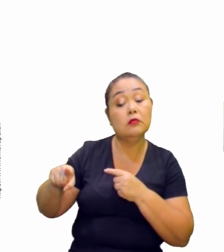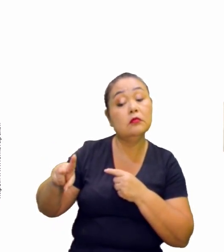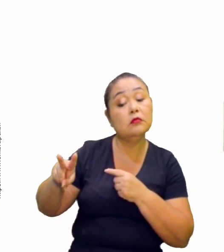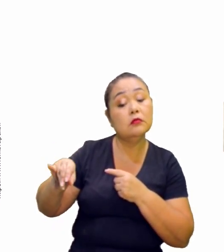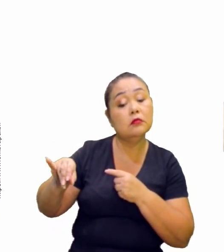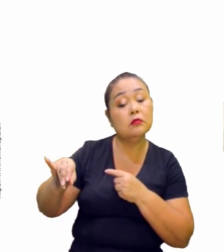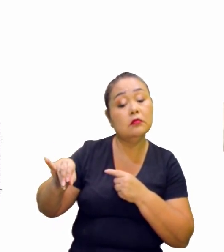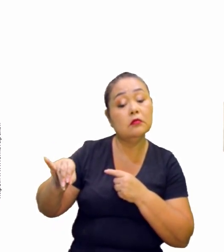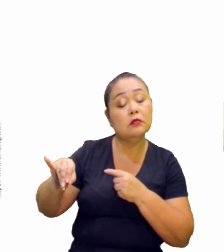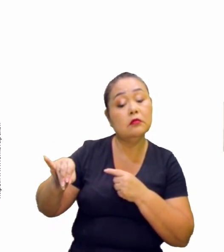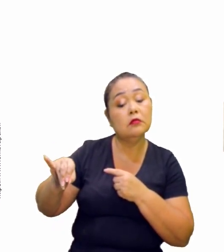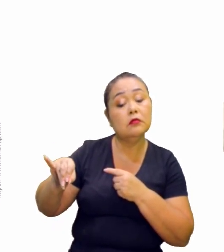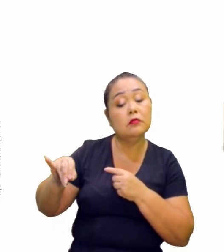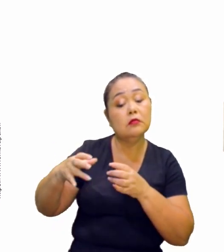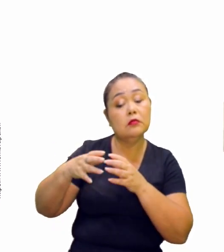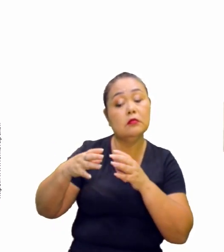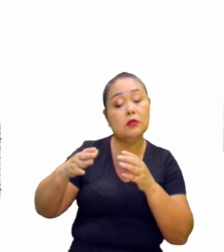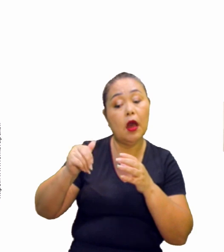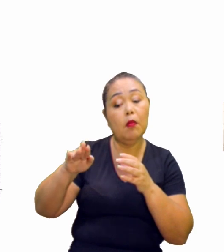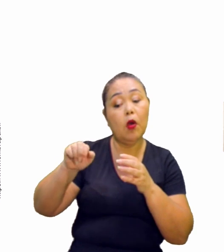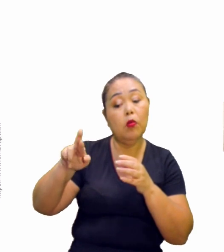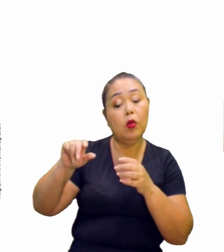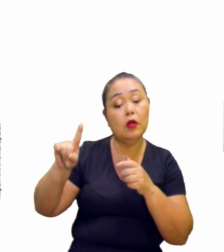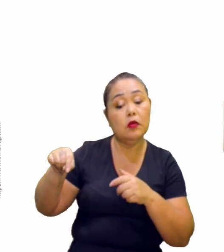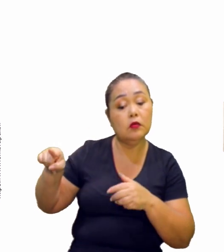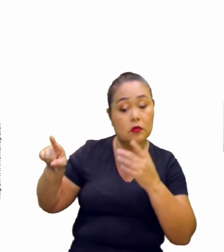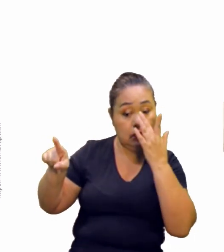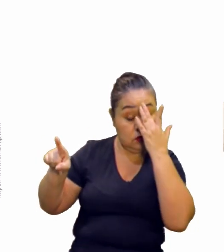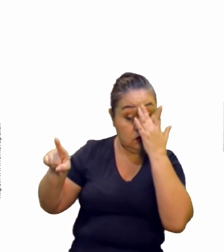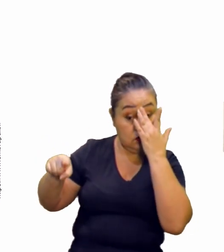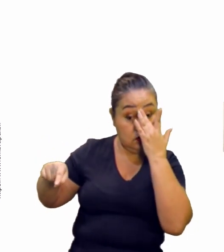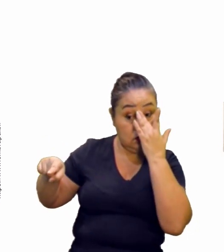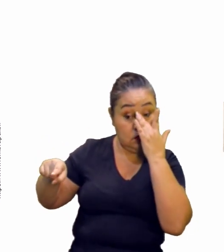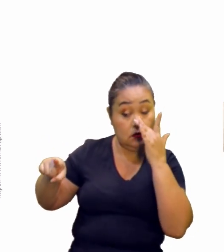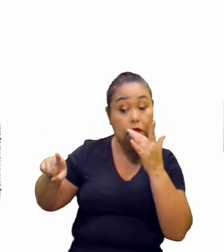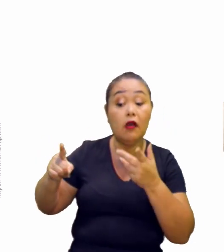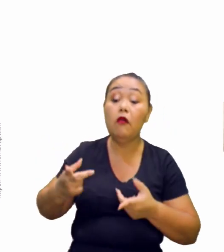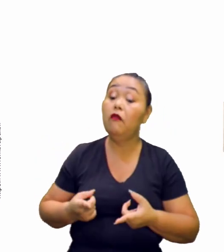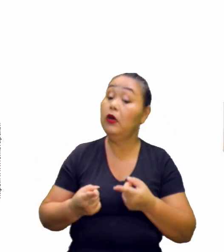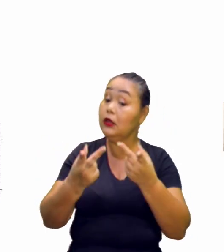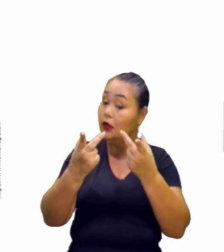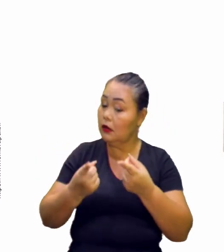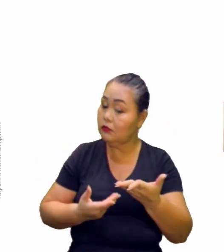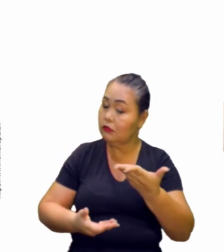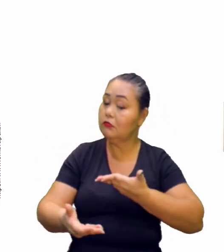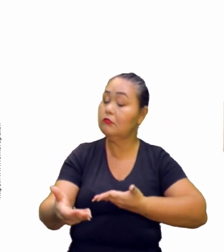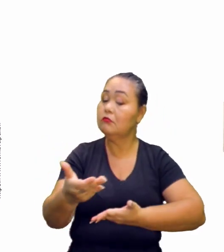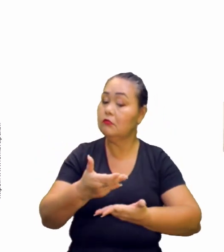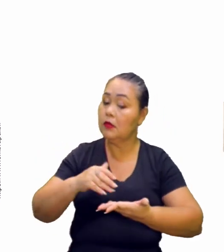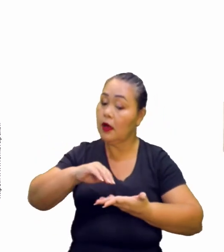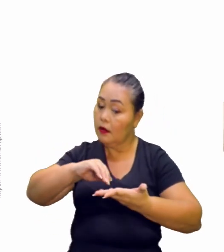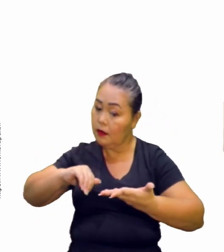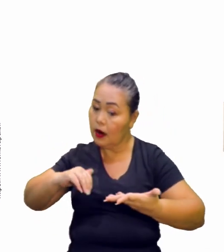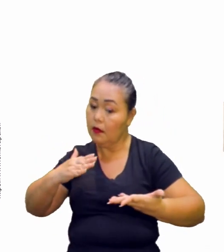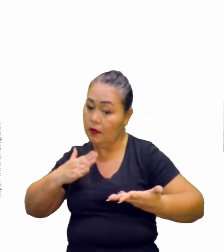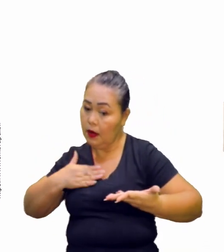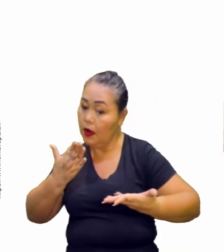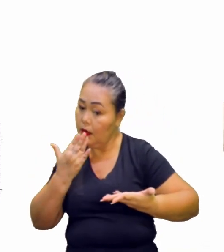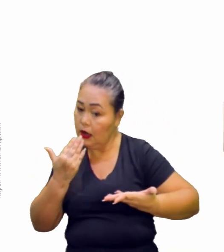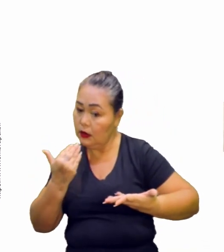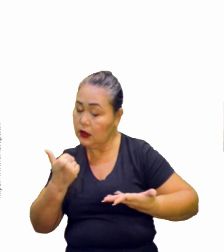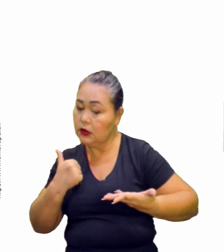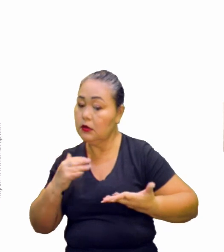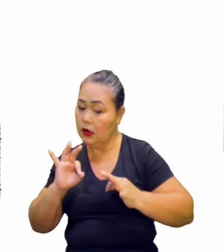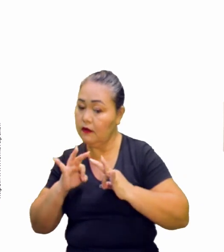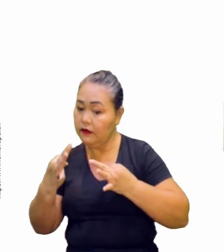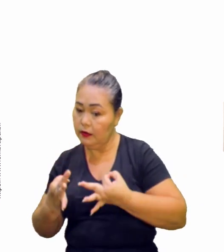estar, ó, abóbora, né, toda a minha produção aqui eu vou comercializar, vou retirar uma parte para minha alimentação e